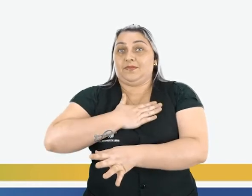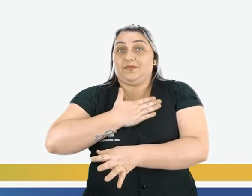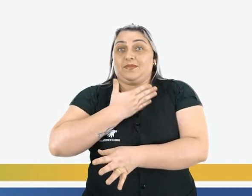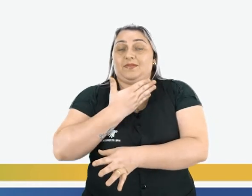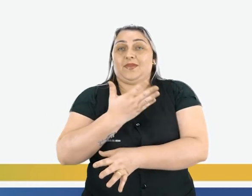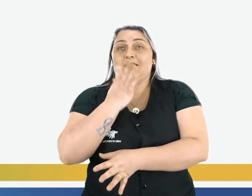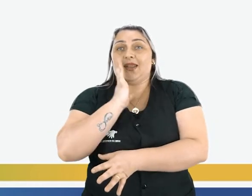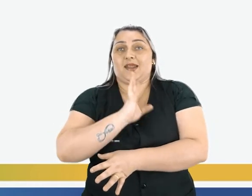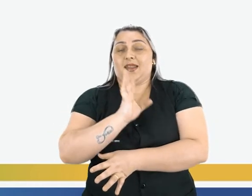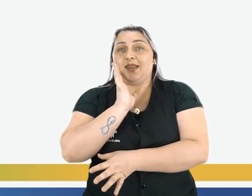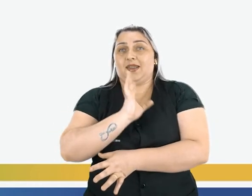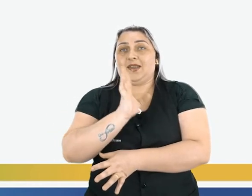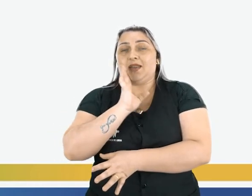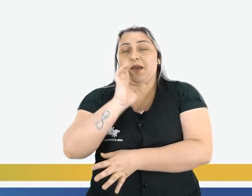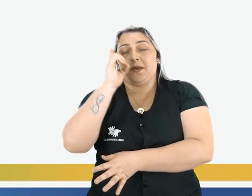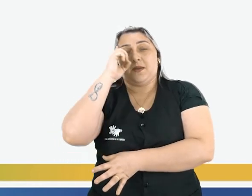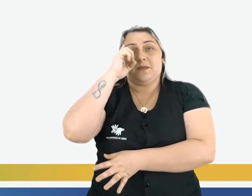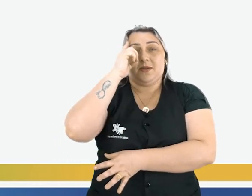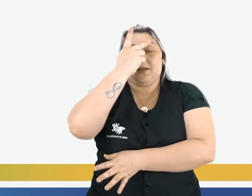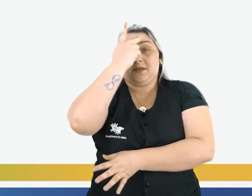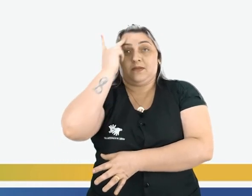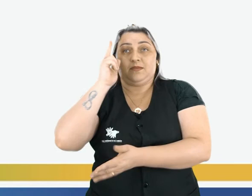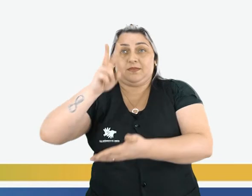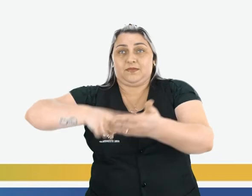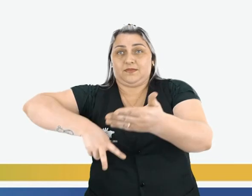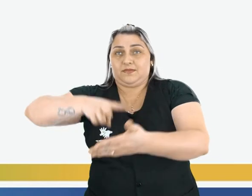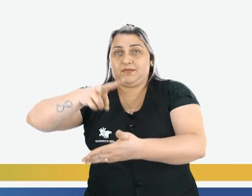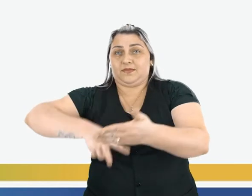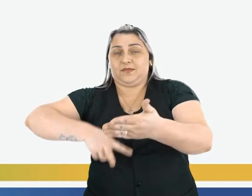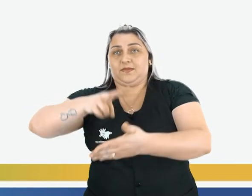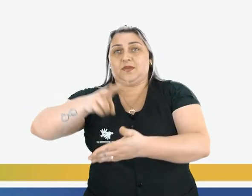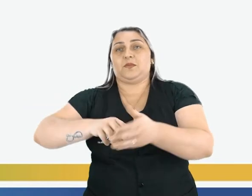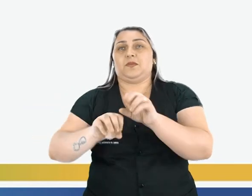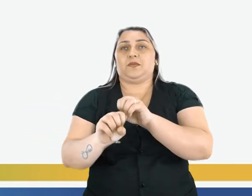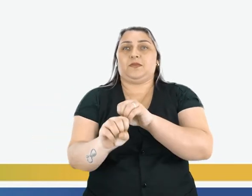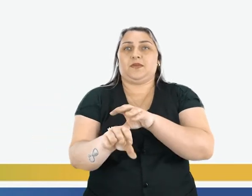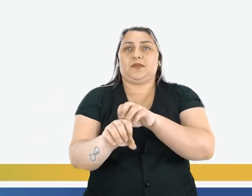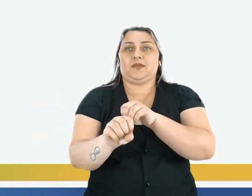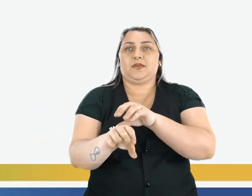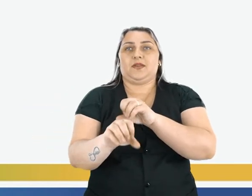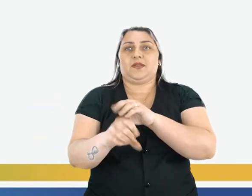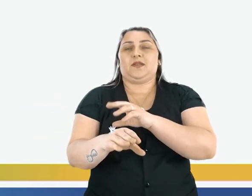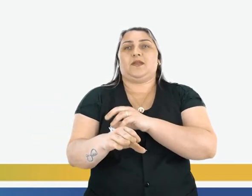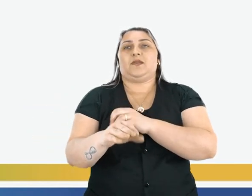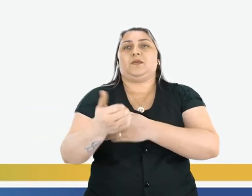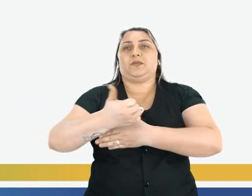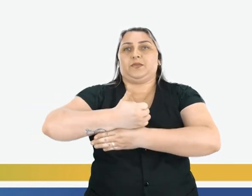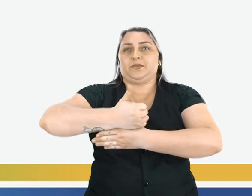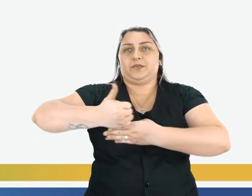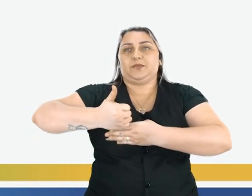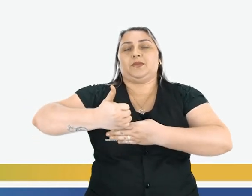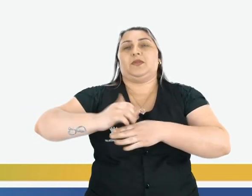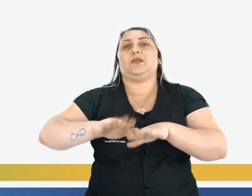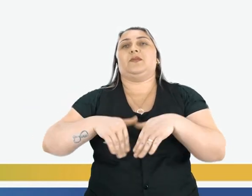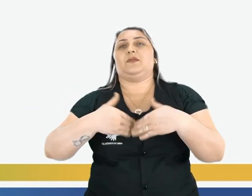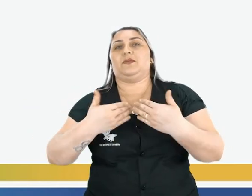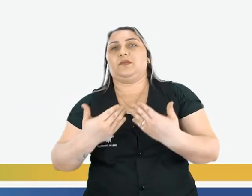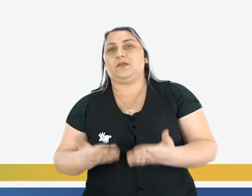surpreendente que gere a reflexão dos leitores sobre um ensinamento, uma moral, a